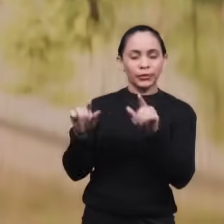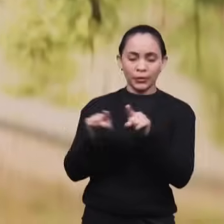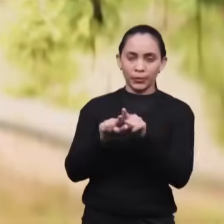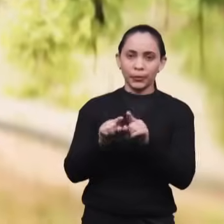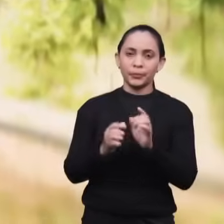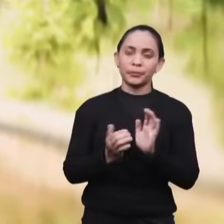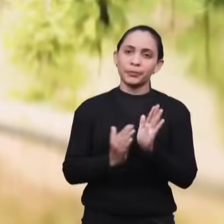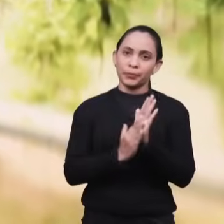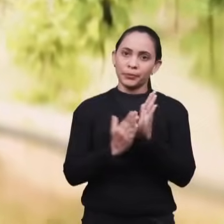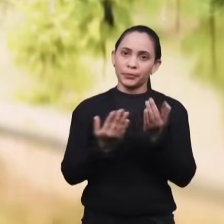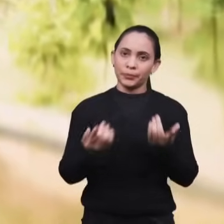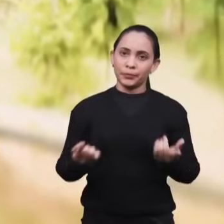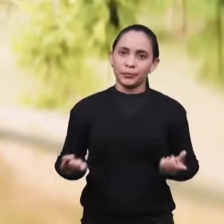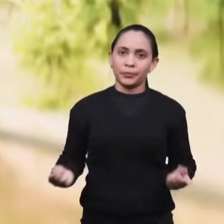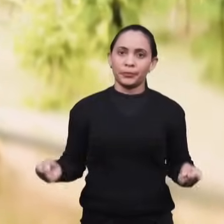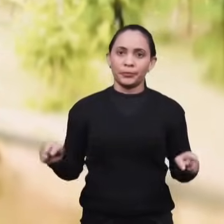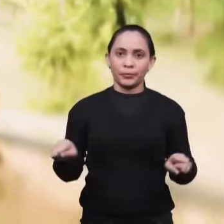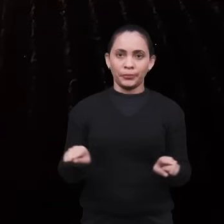casa.